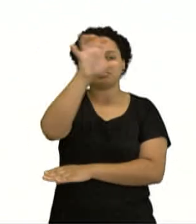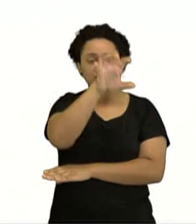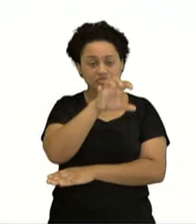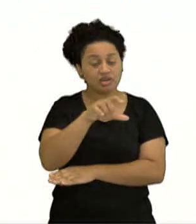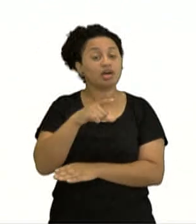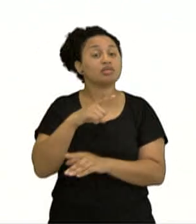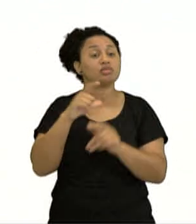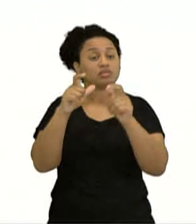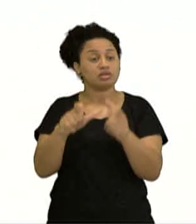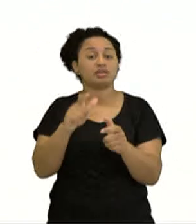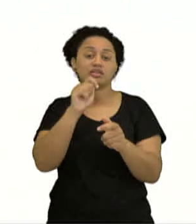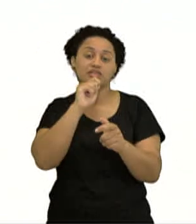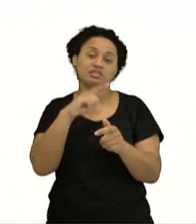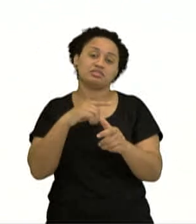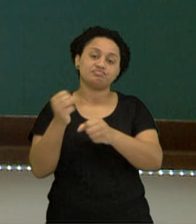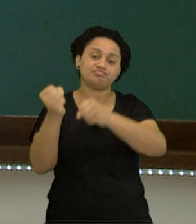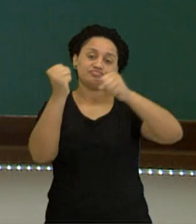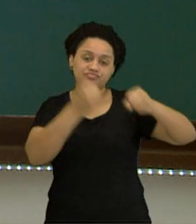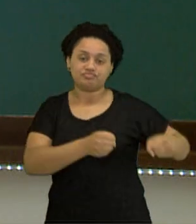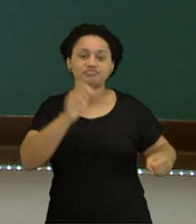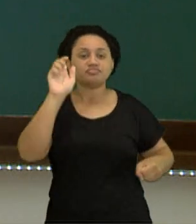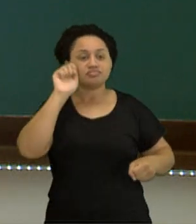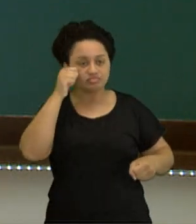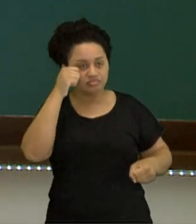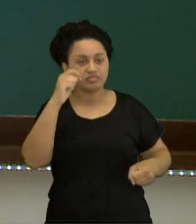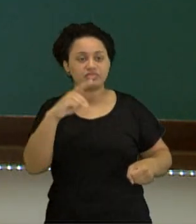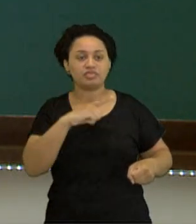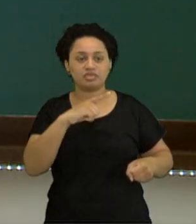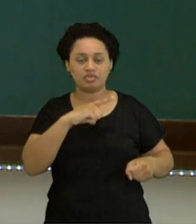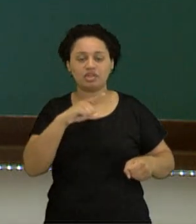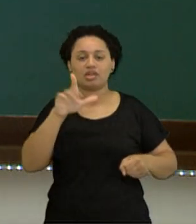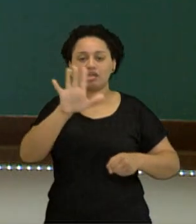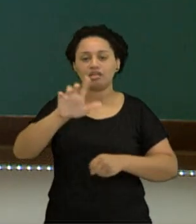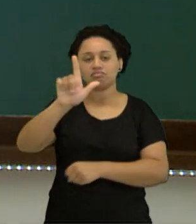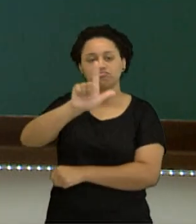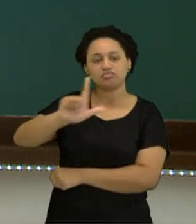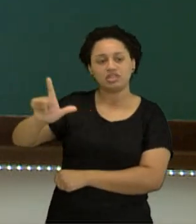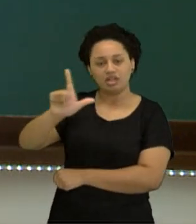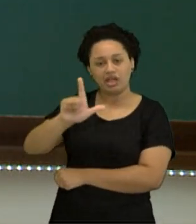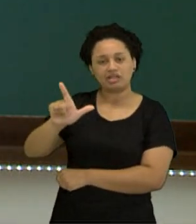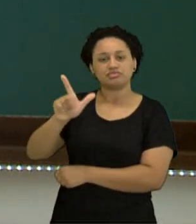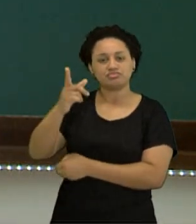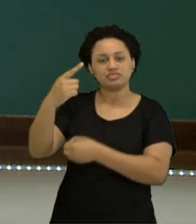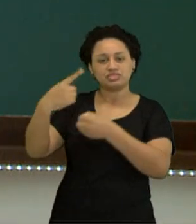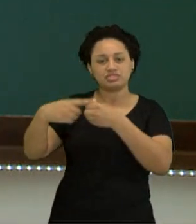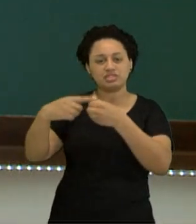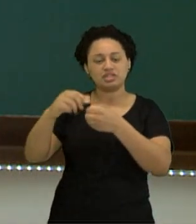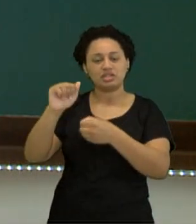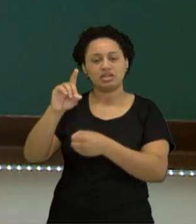terras quilombolas que estão presentes aqui na porção leste, ali na